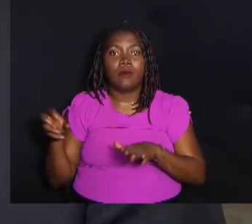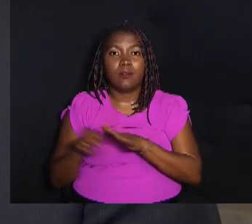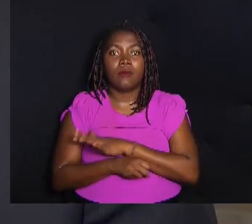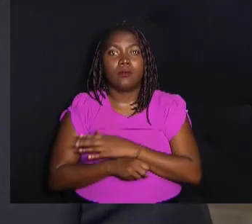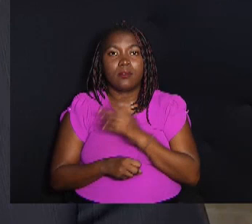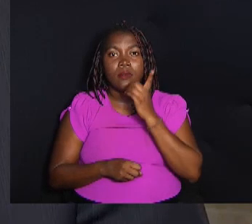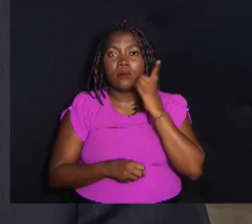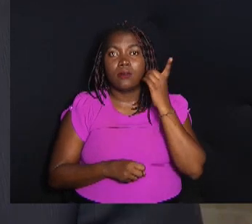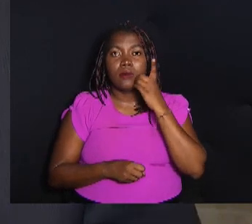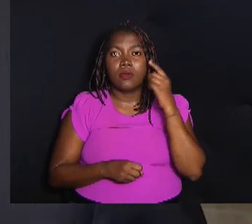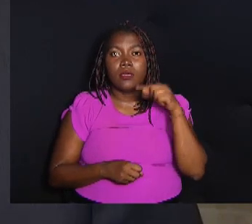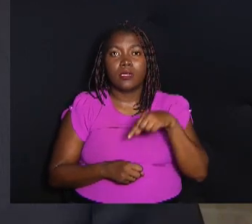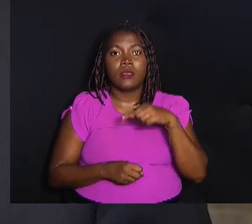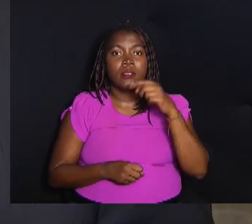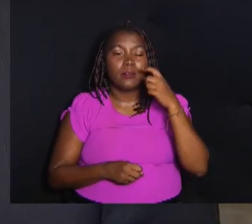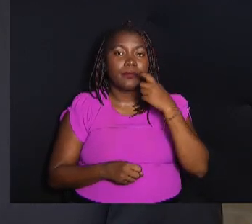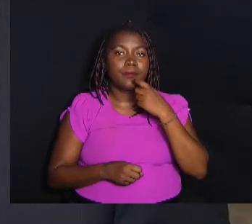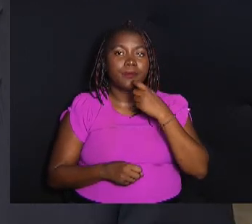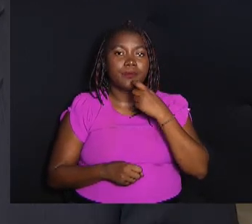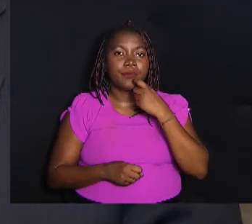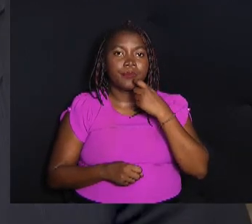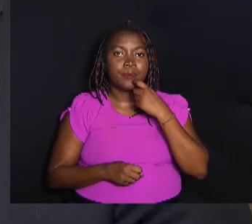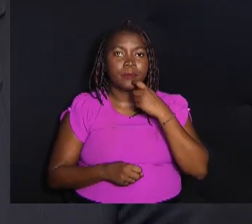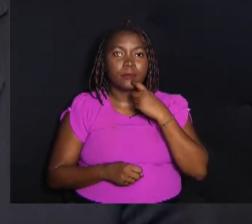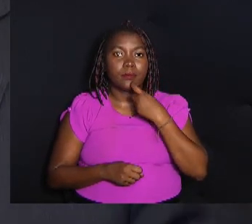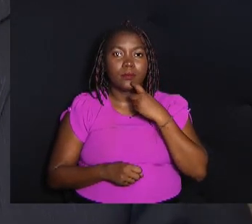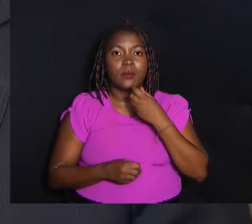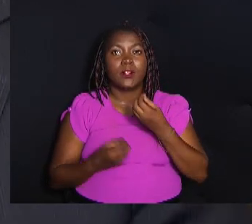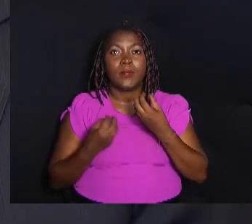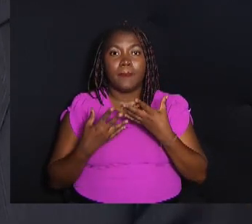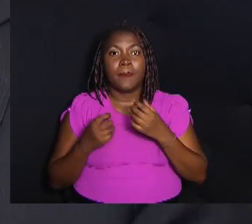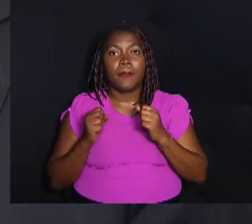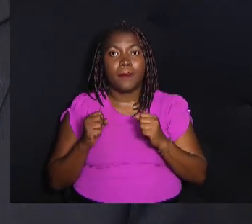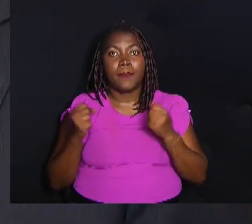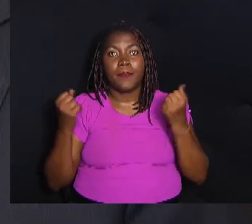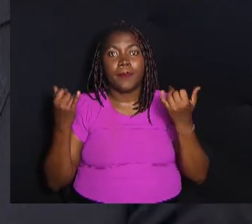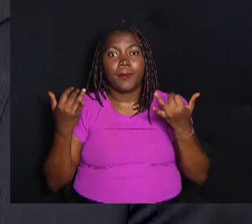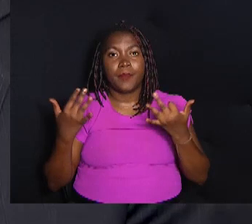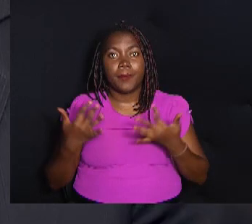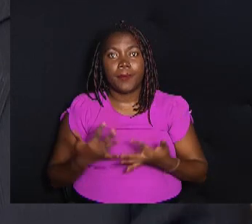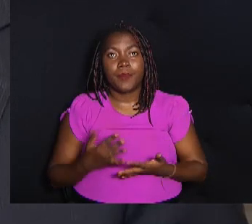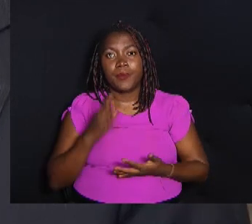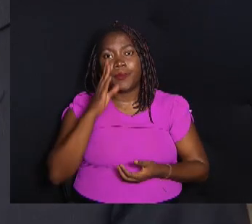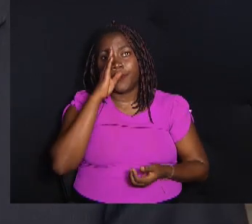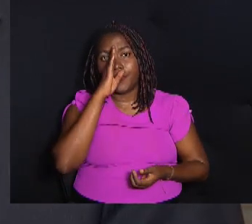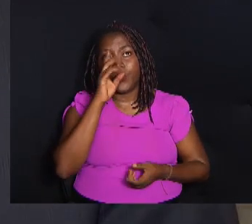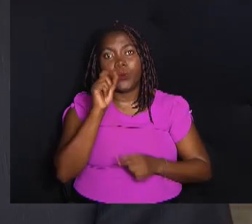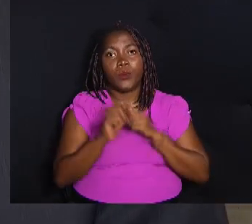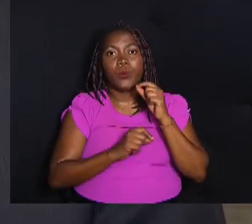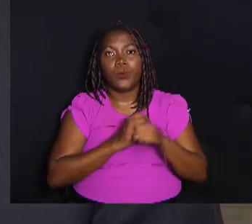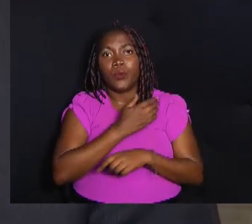aqui no nosso município para que eles e pudessem explanar com muita precisão o que o governador